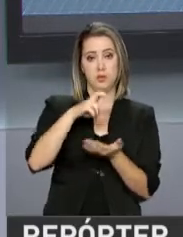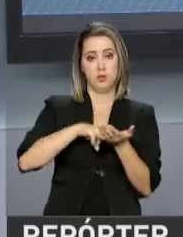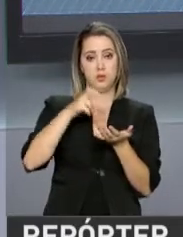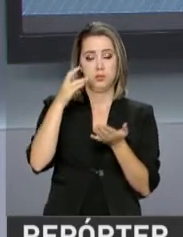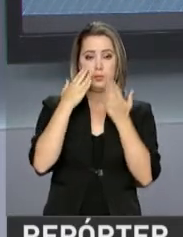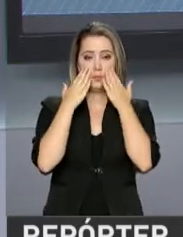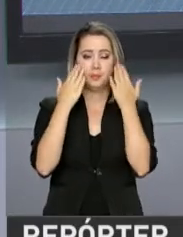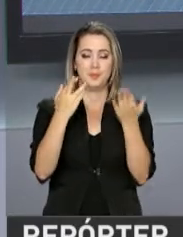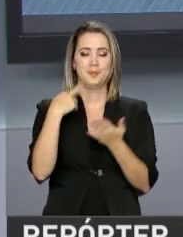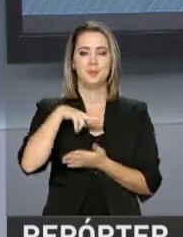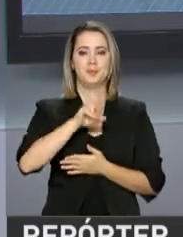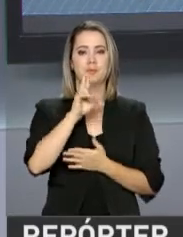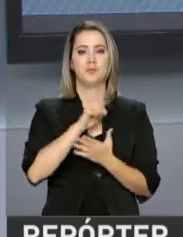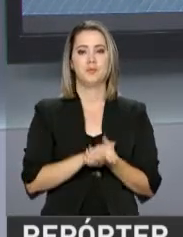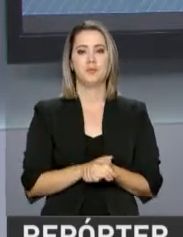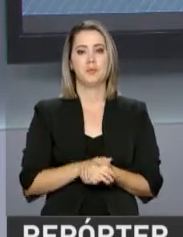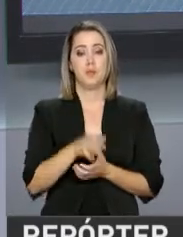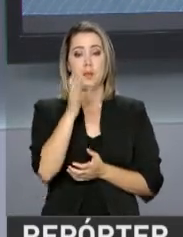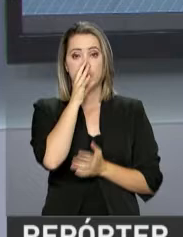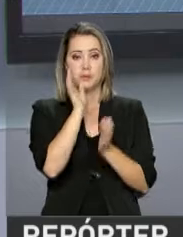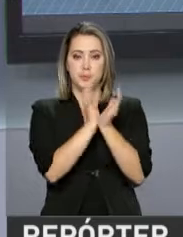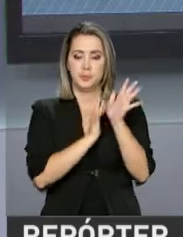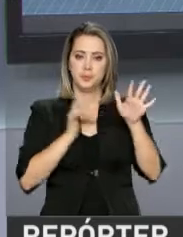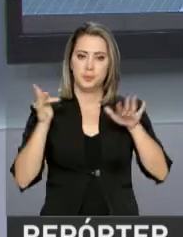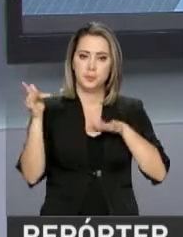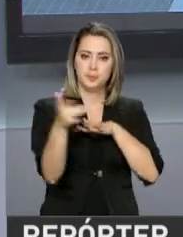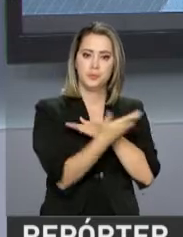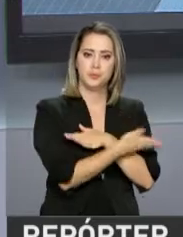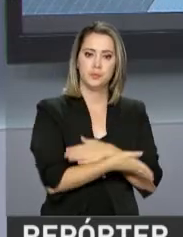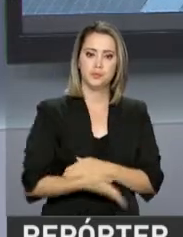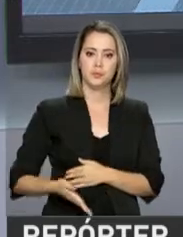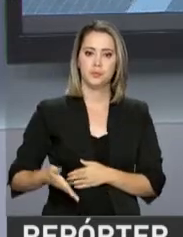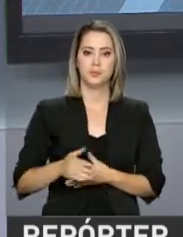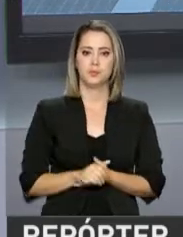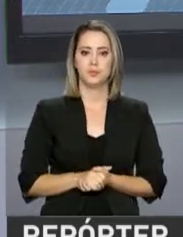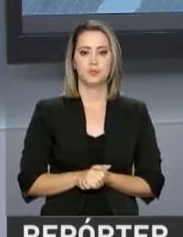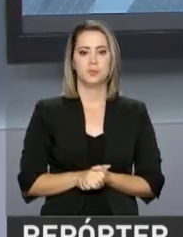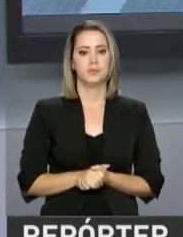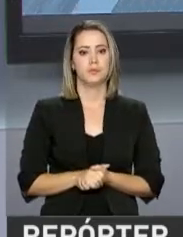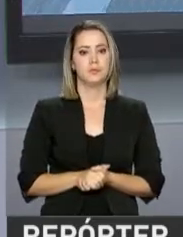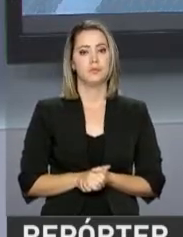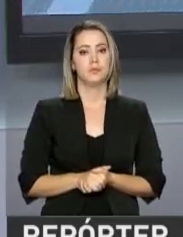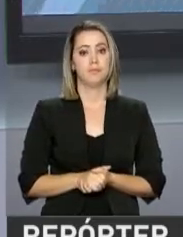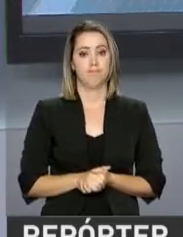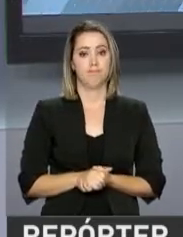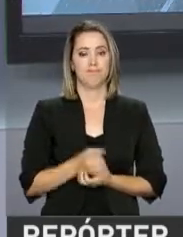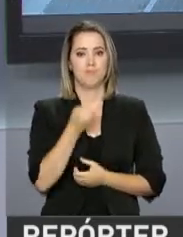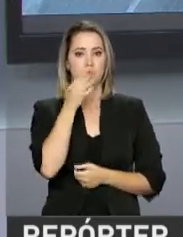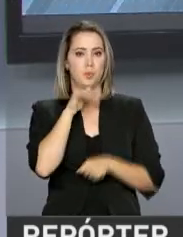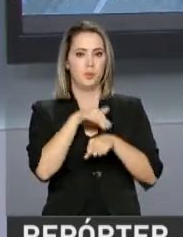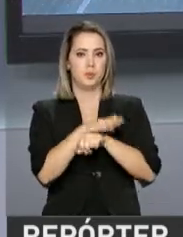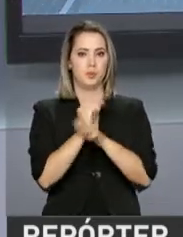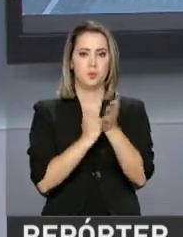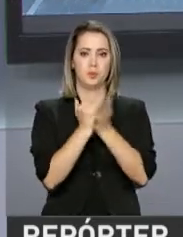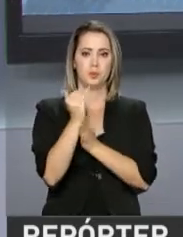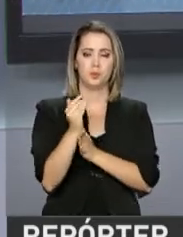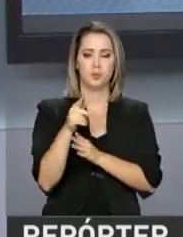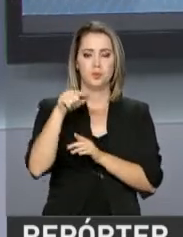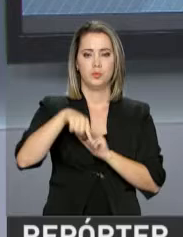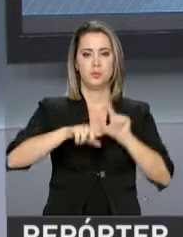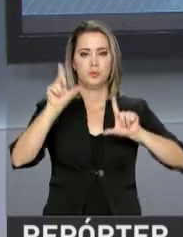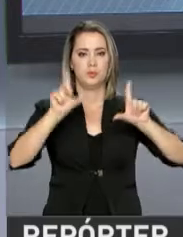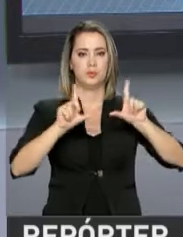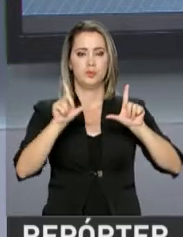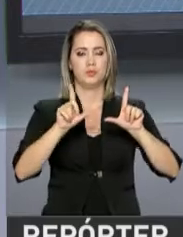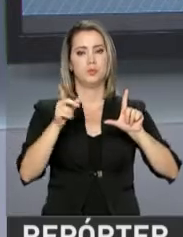do Repórter NBR. Você pode acompanhar as novidades também em nossas redes sociais. Uma ótima noite e continue